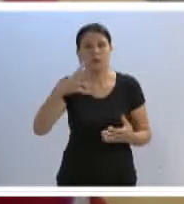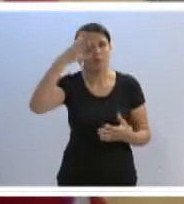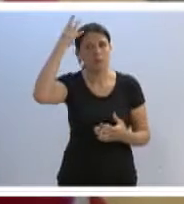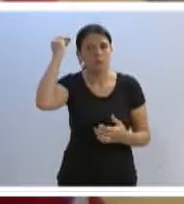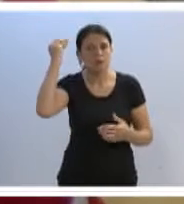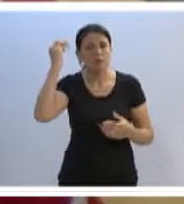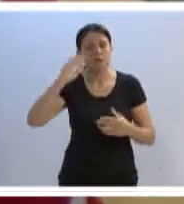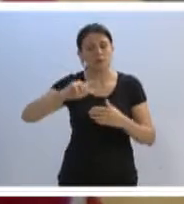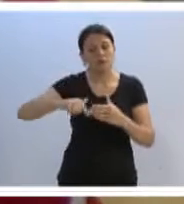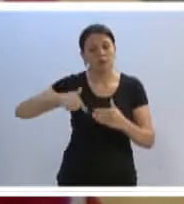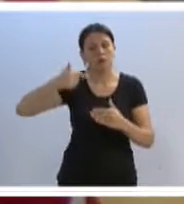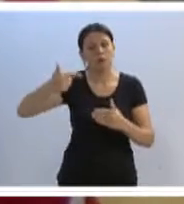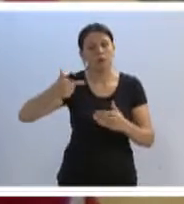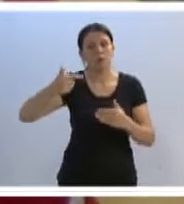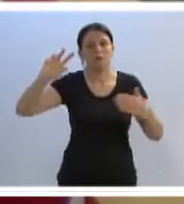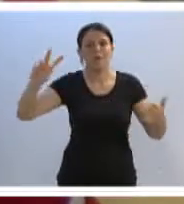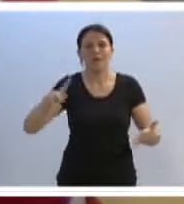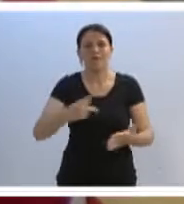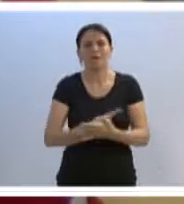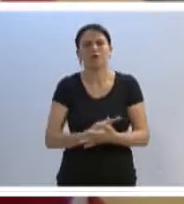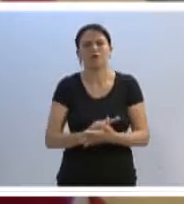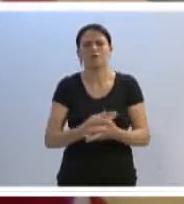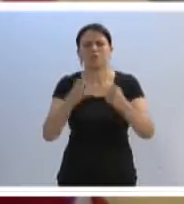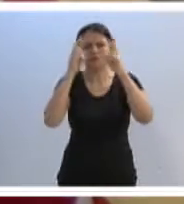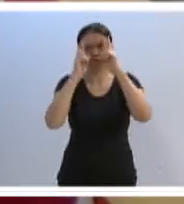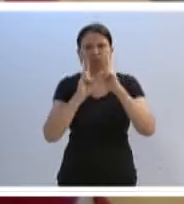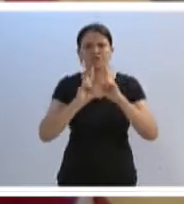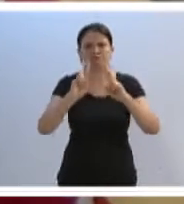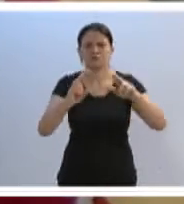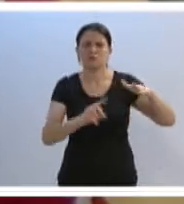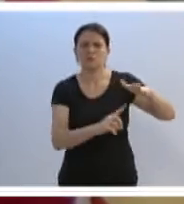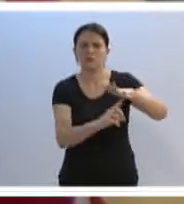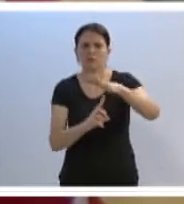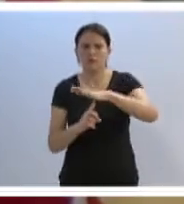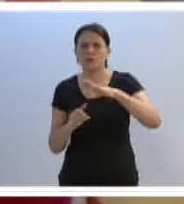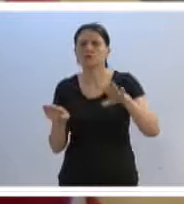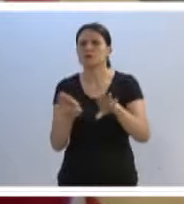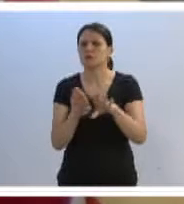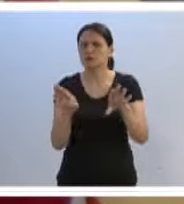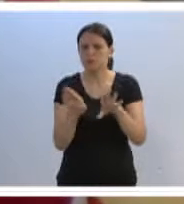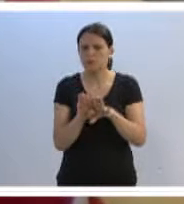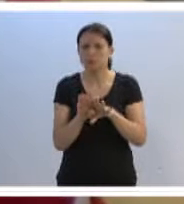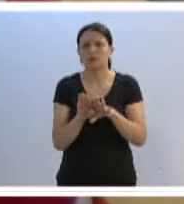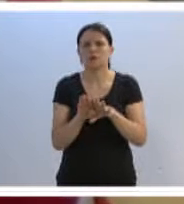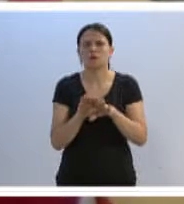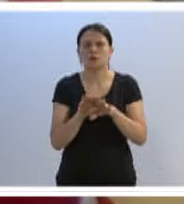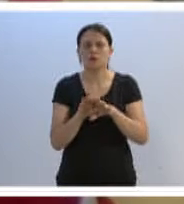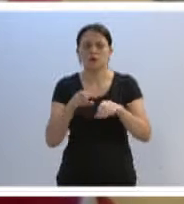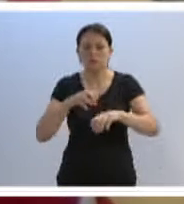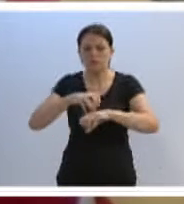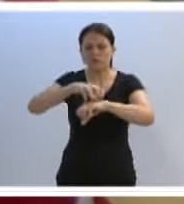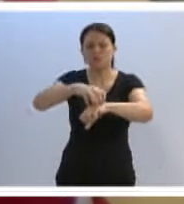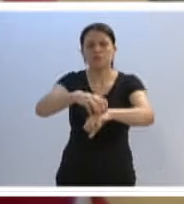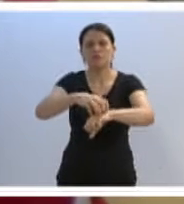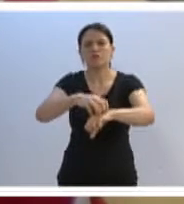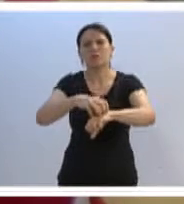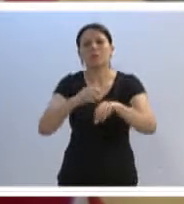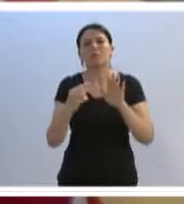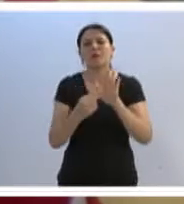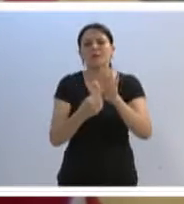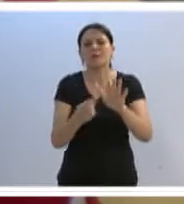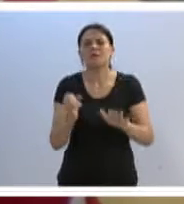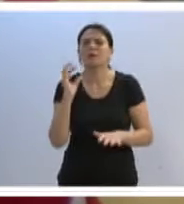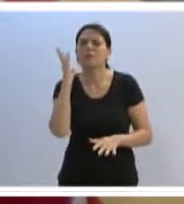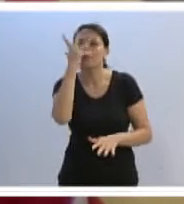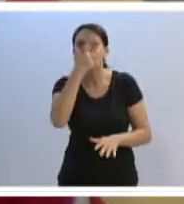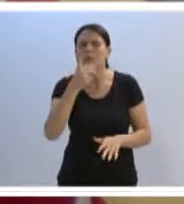próximas edições desse evento, né, até por respeito aos feirantes, respeito ao público, respeito aos turistas, para ter uma imagem boa da nossa cidade, que